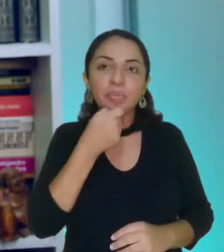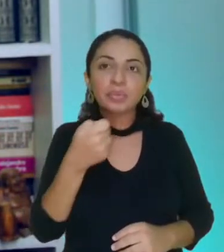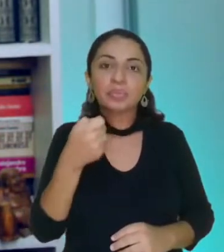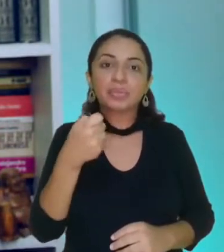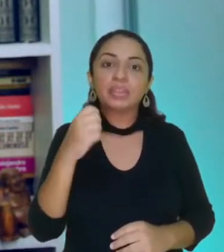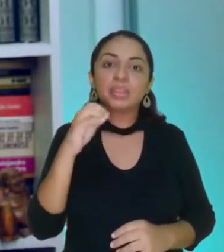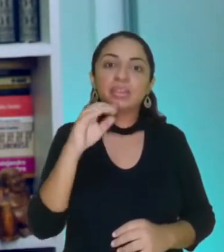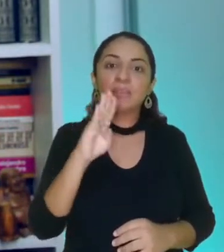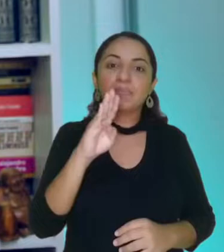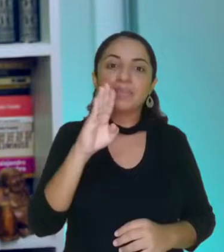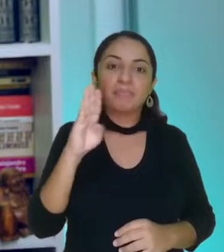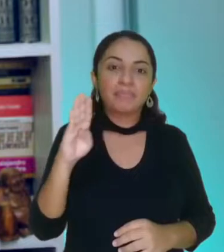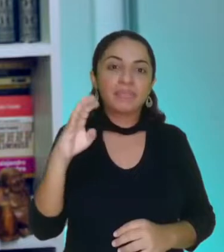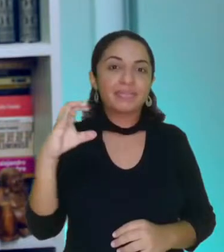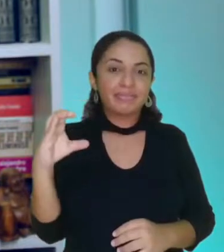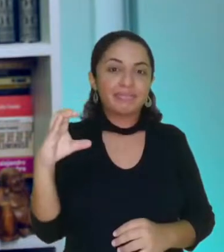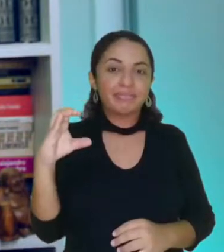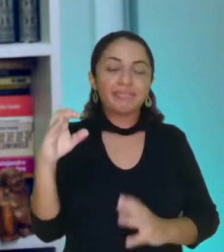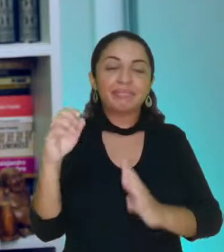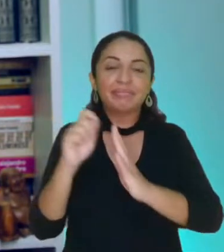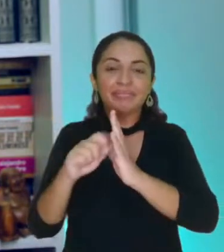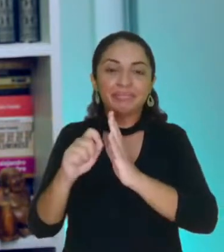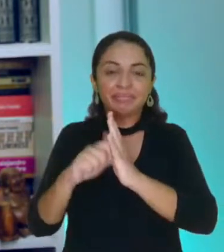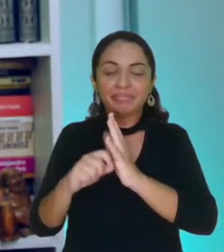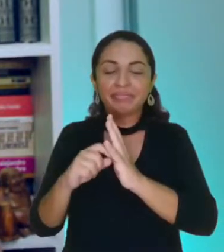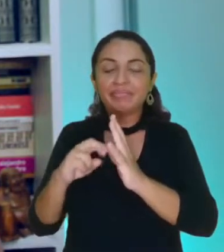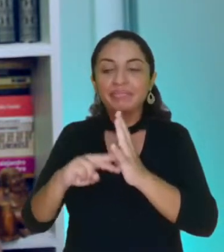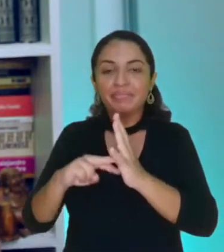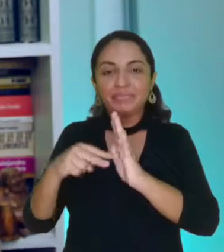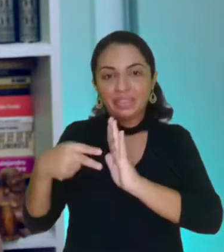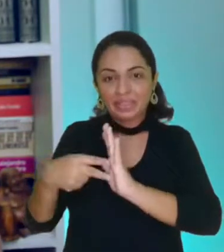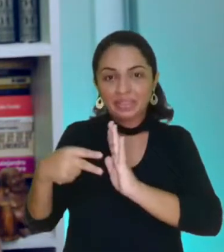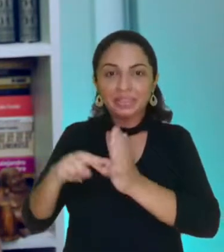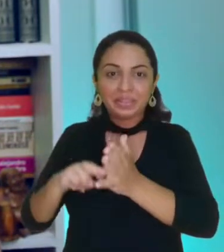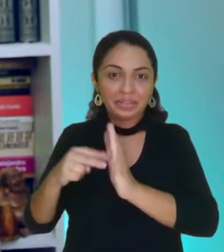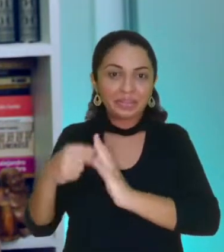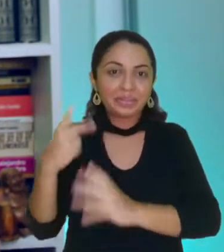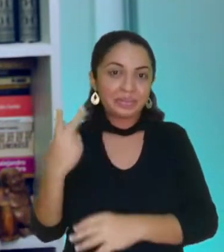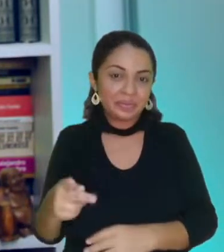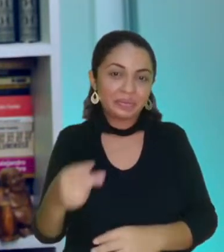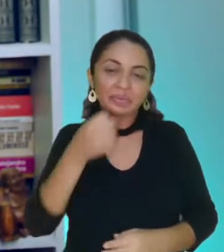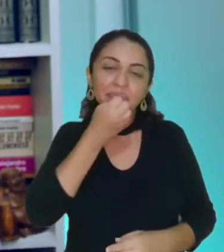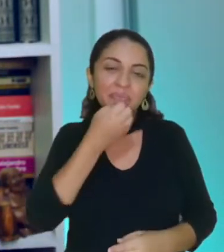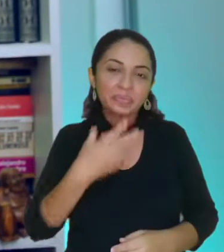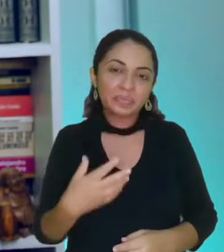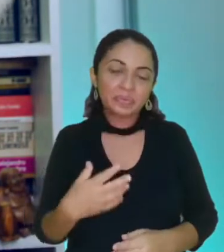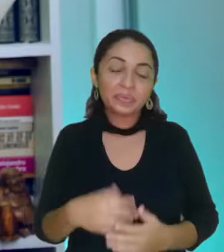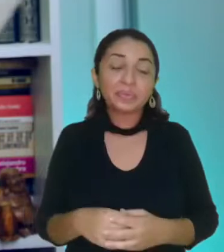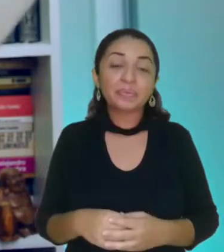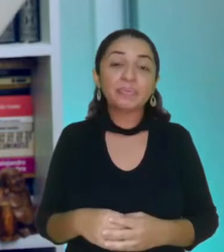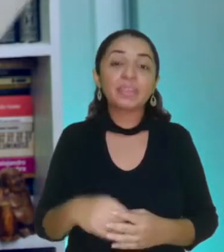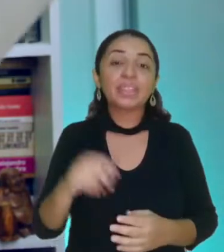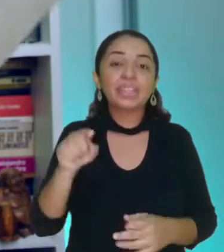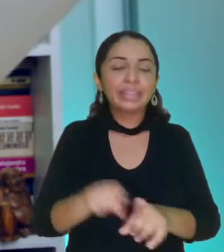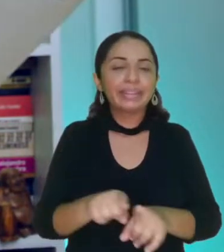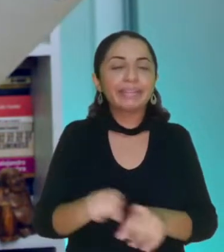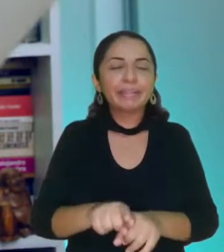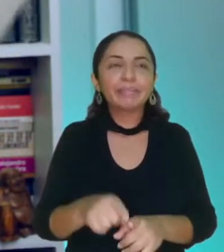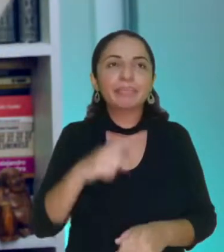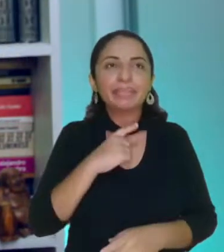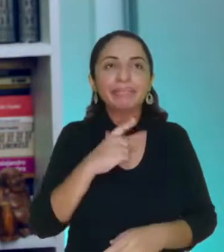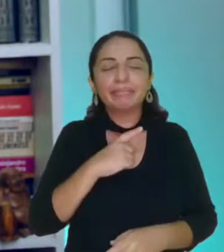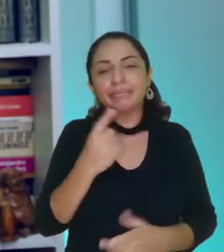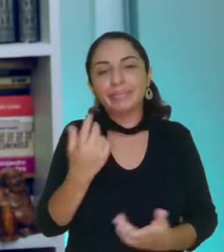BBC, cronista muito importante, brasileiro. Em ótima tradução. Que além disso tem isso também,